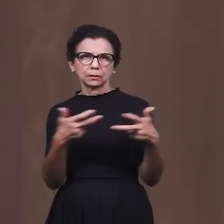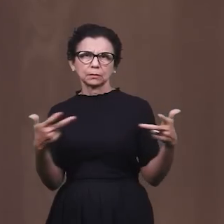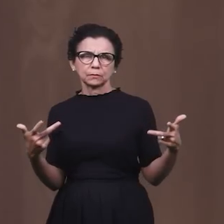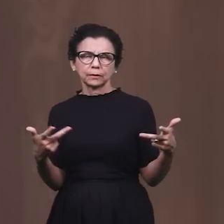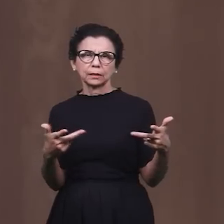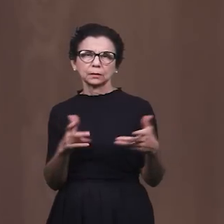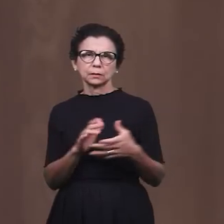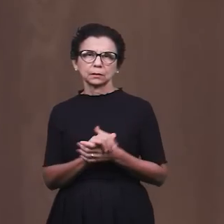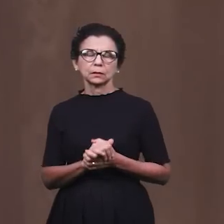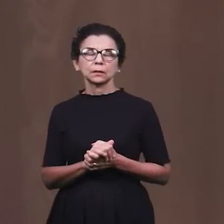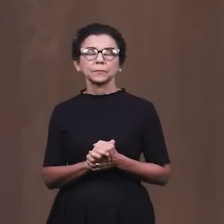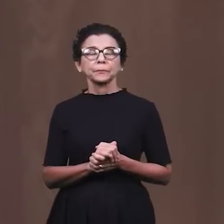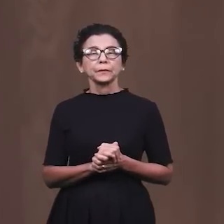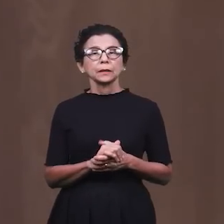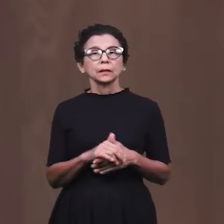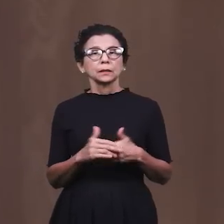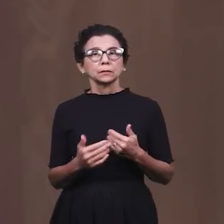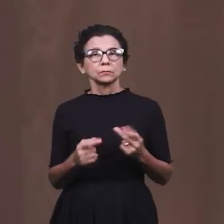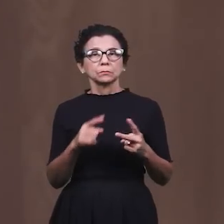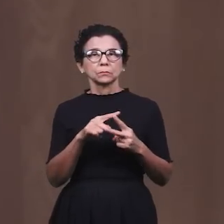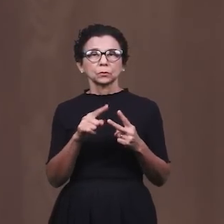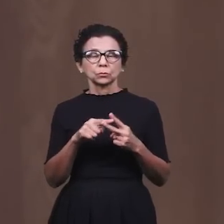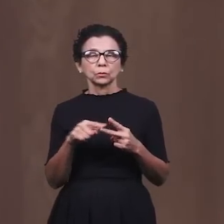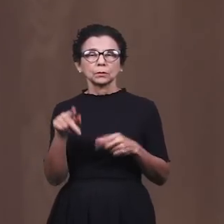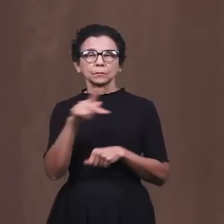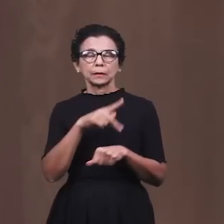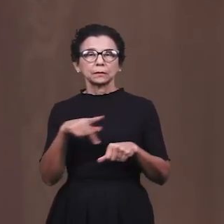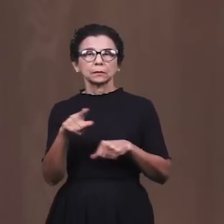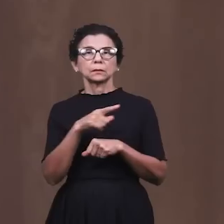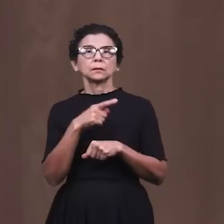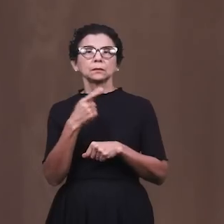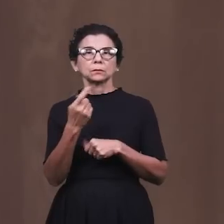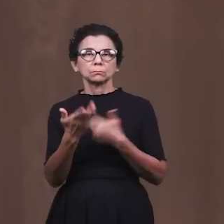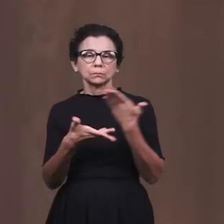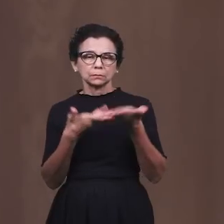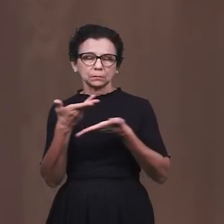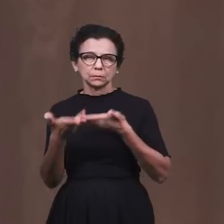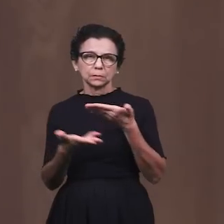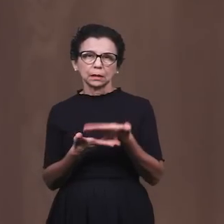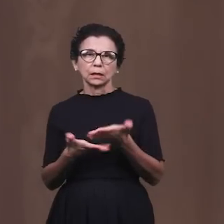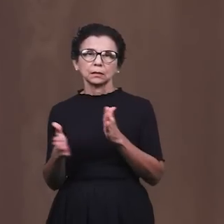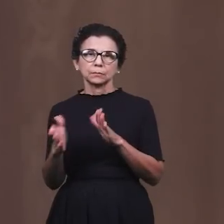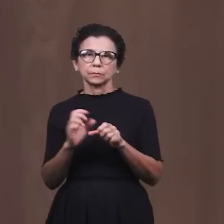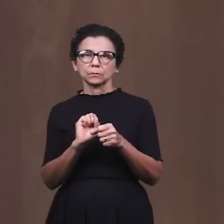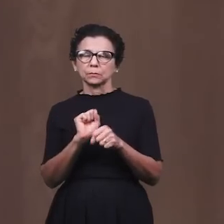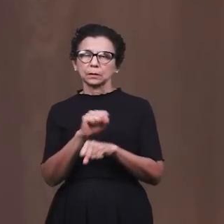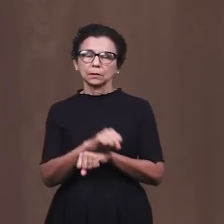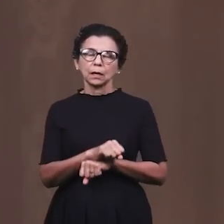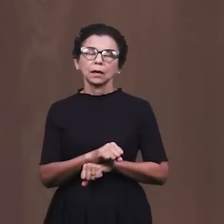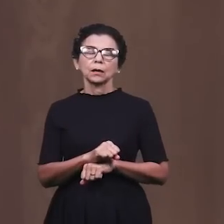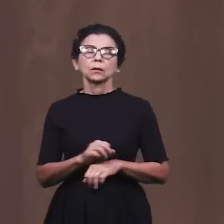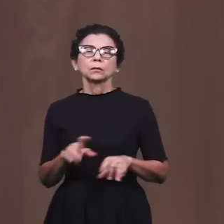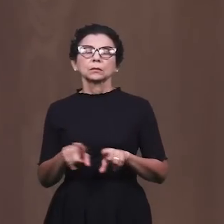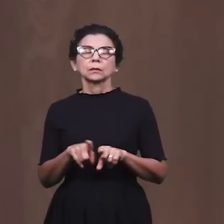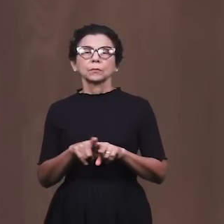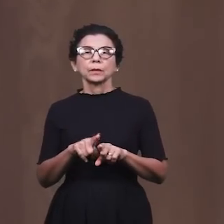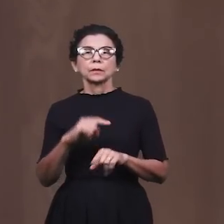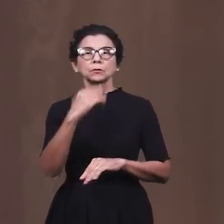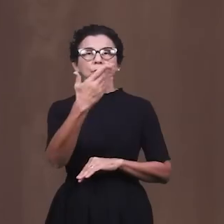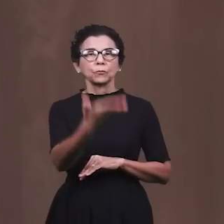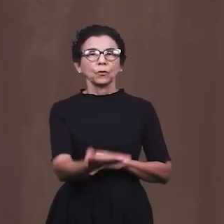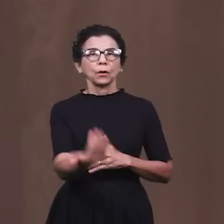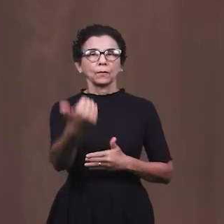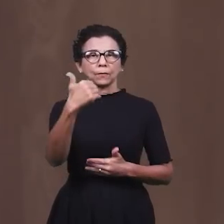Sul. E, portanto, dou assistência aos nossos irmãos lá, através de seminários e tudo, eles vêm aqui. Então, essa experiência